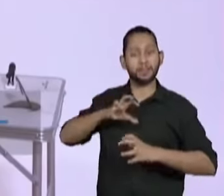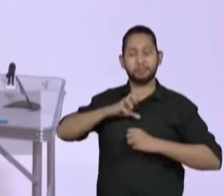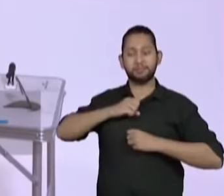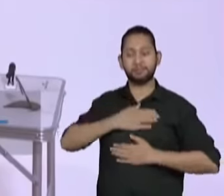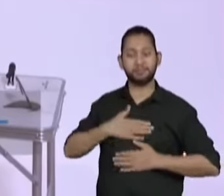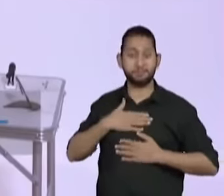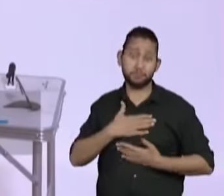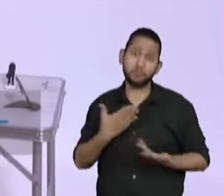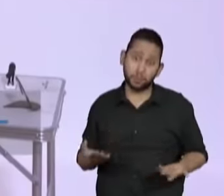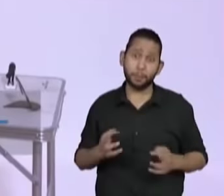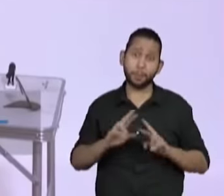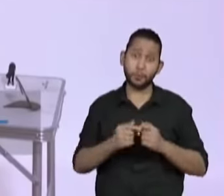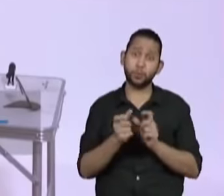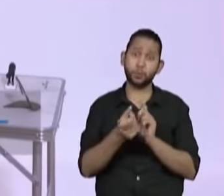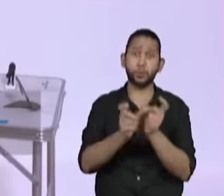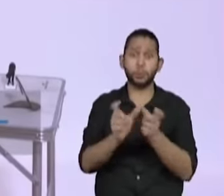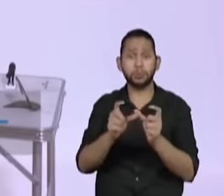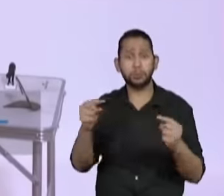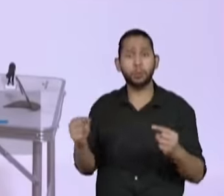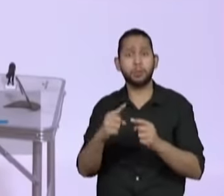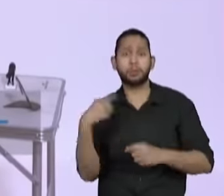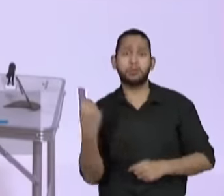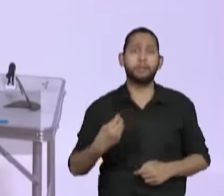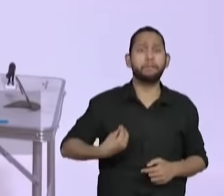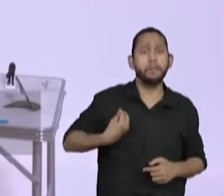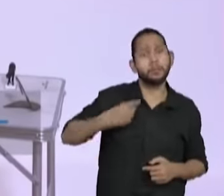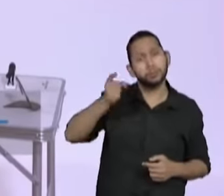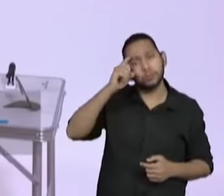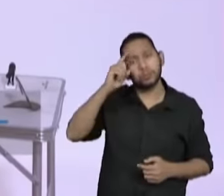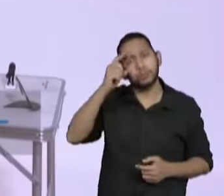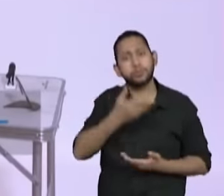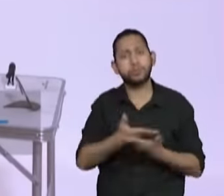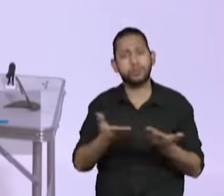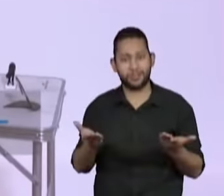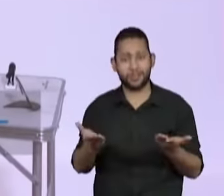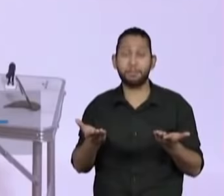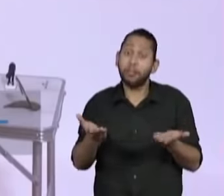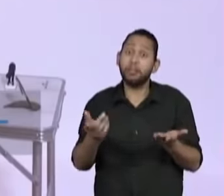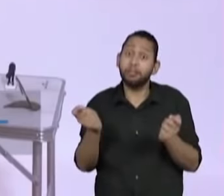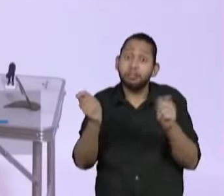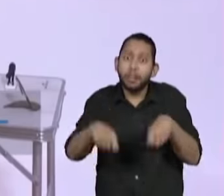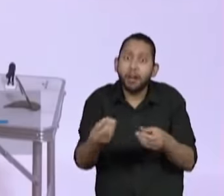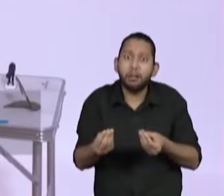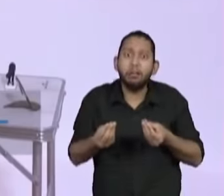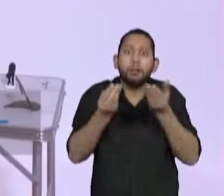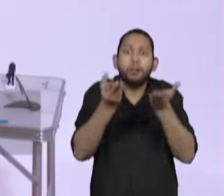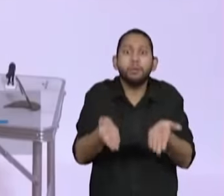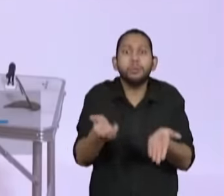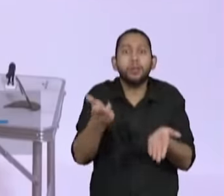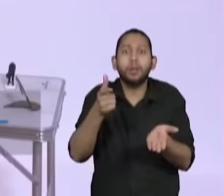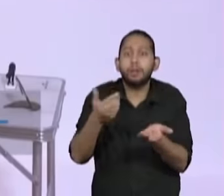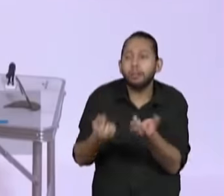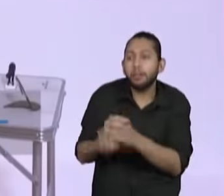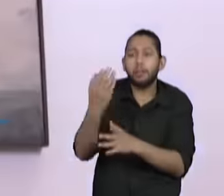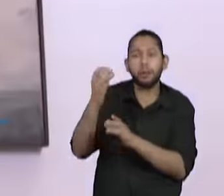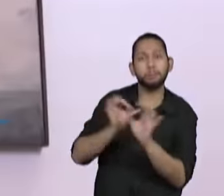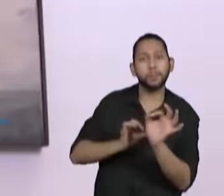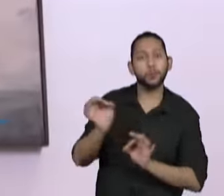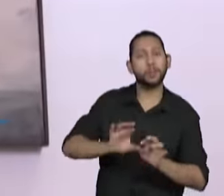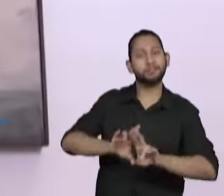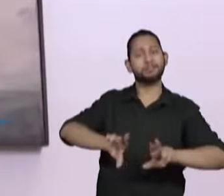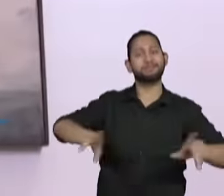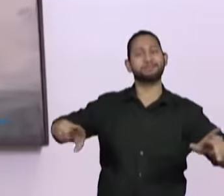está inserida aí no nosso cotidiano, no nosso dia a dia, né, e possibilita aí a realização de projetos, tá?